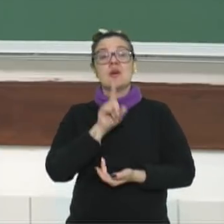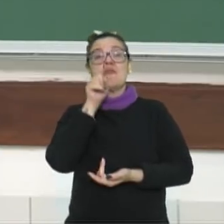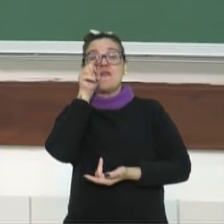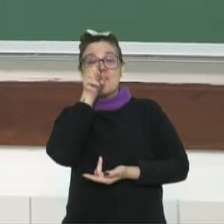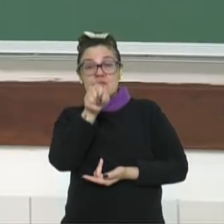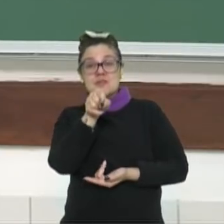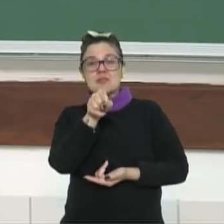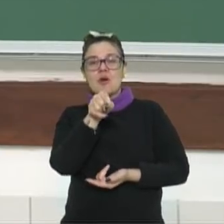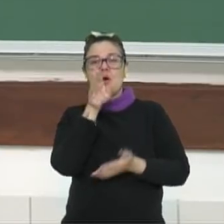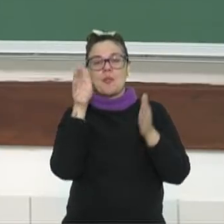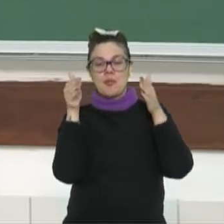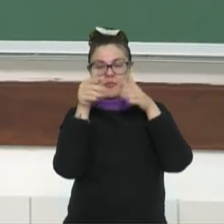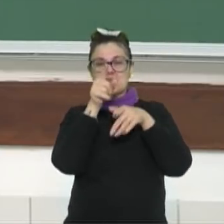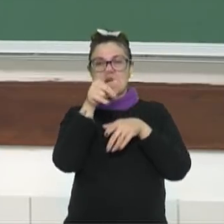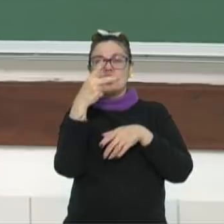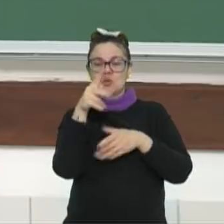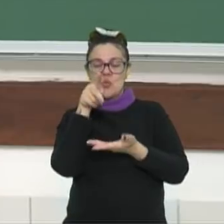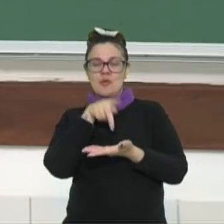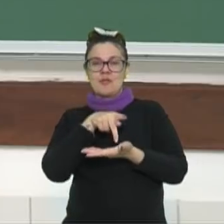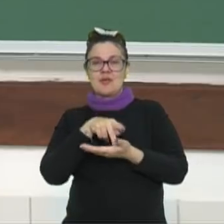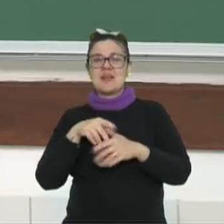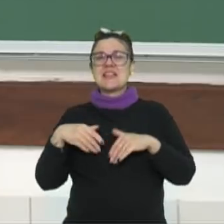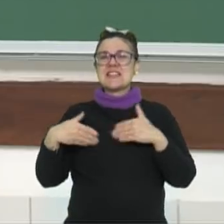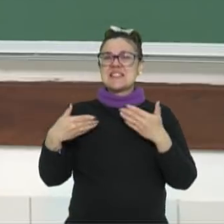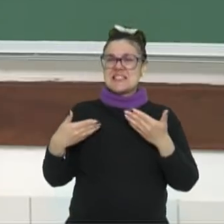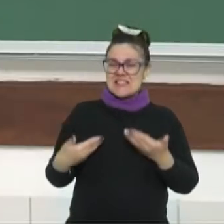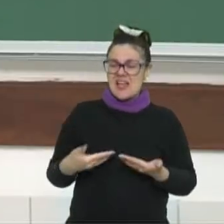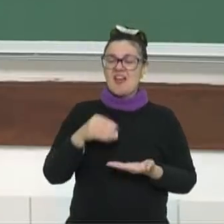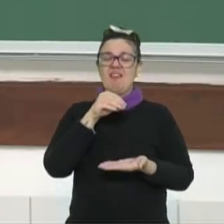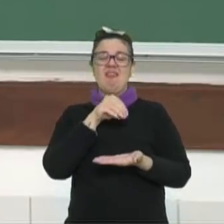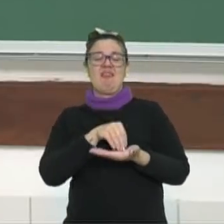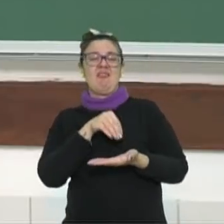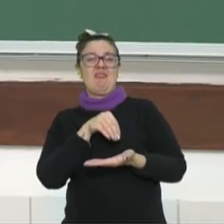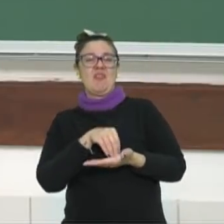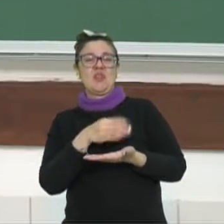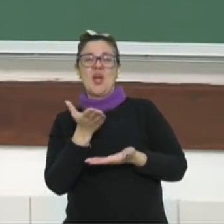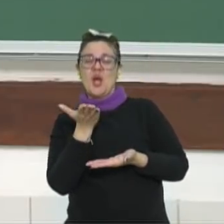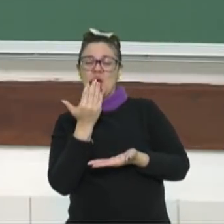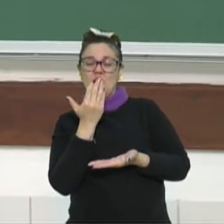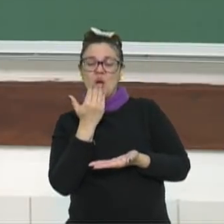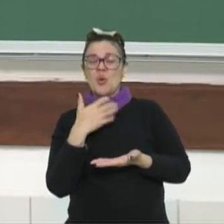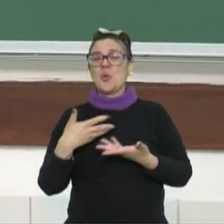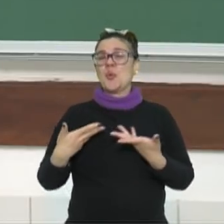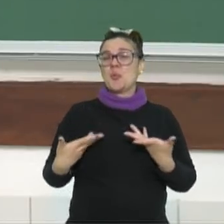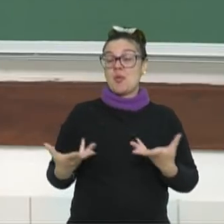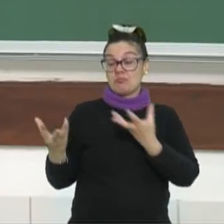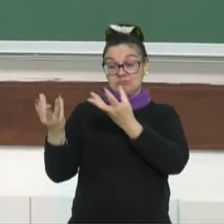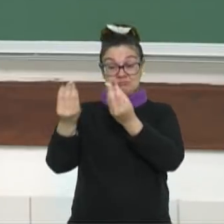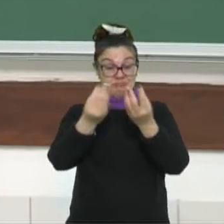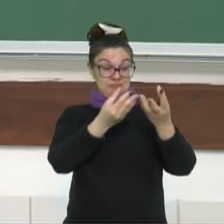você aí, na sua realidade, perceba, será que não vai faltar recurso para sustentar,